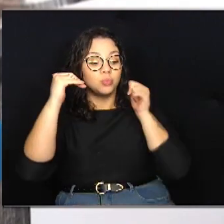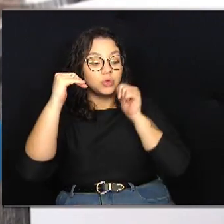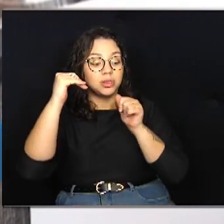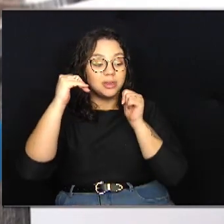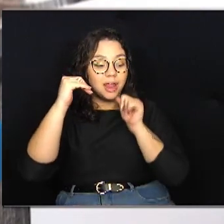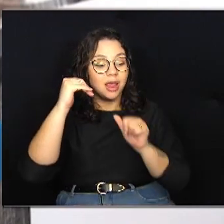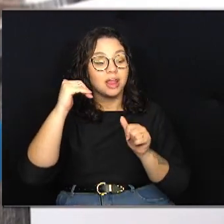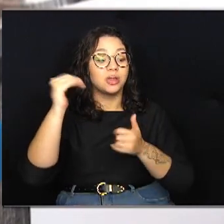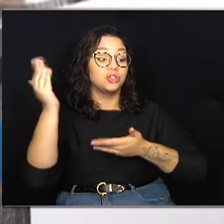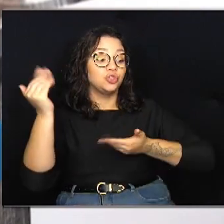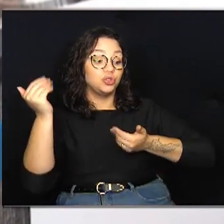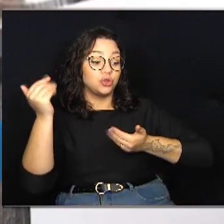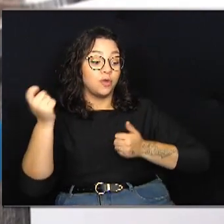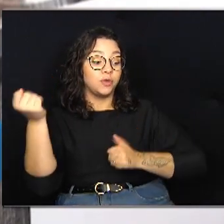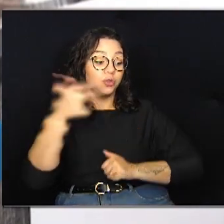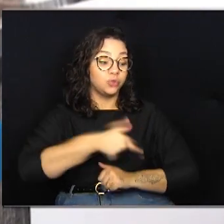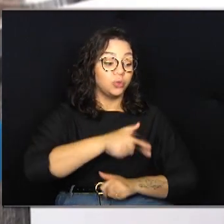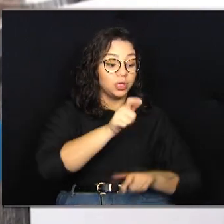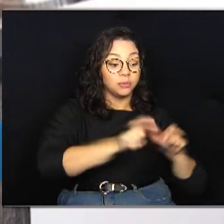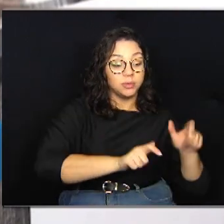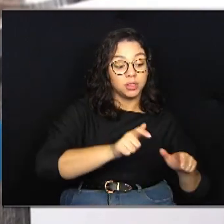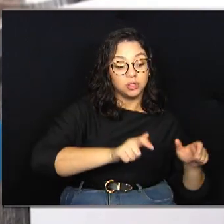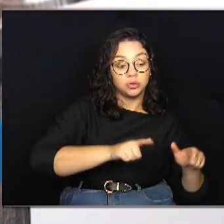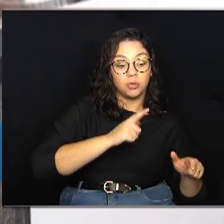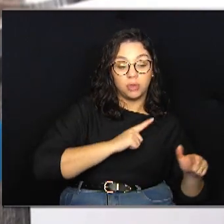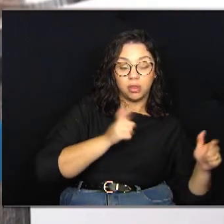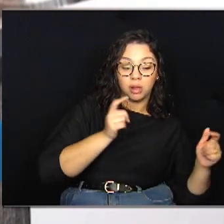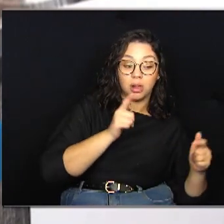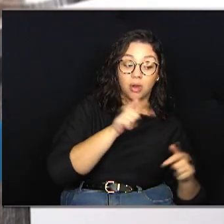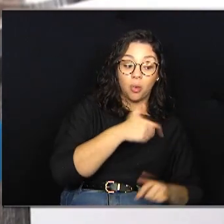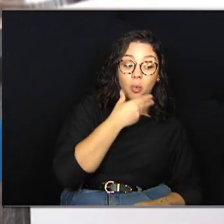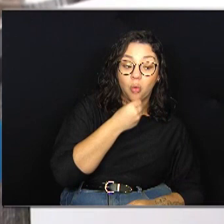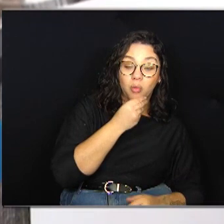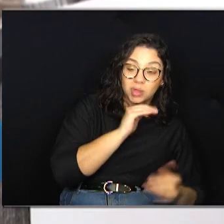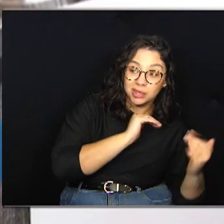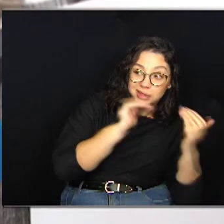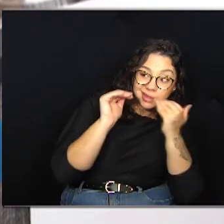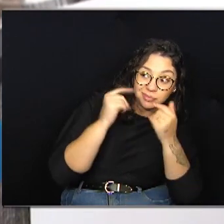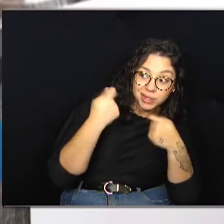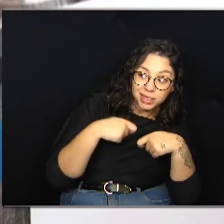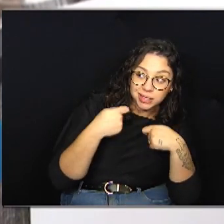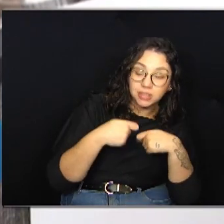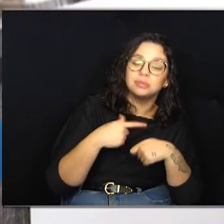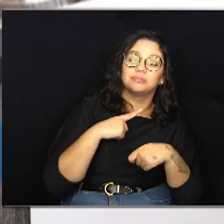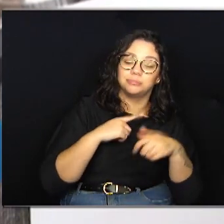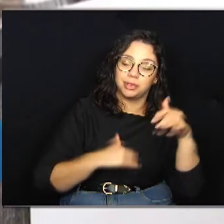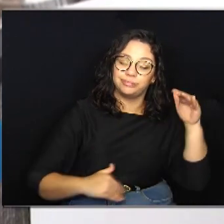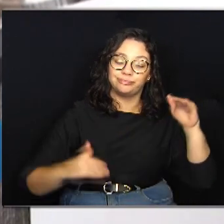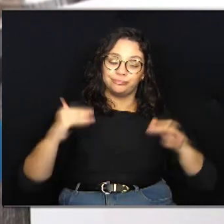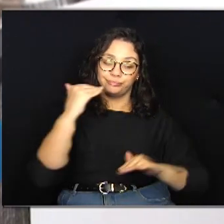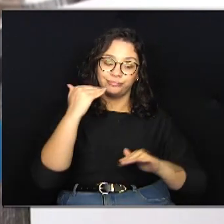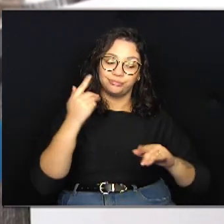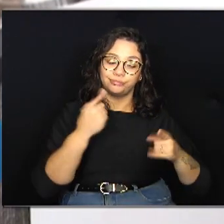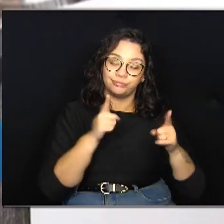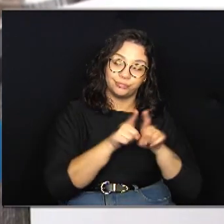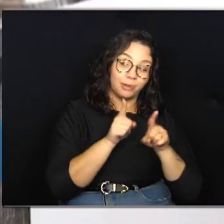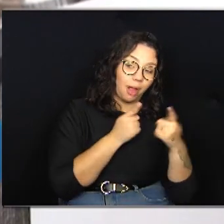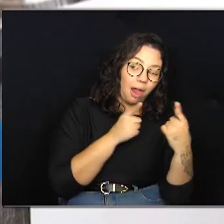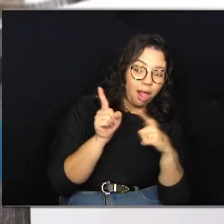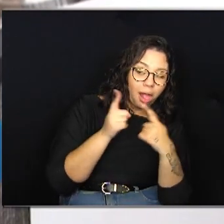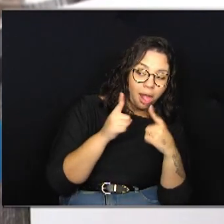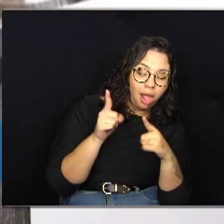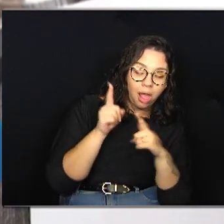mais nova do que o próprio subordinado, e o subordinado é um homem, também essa profissional, essa chefe sofre